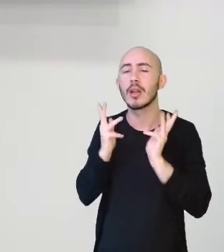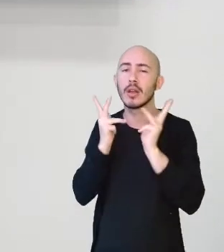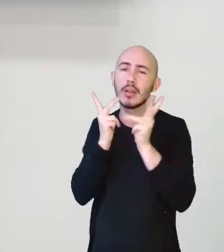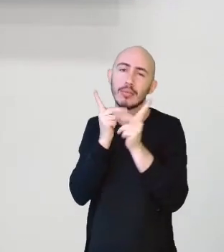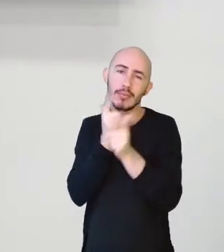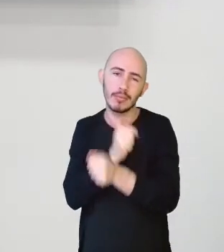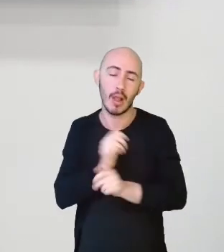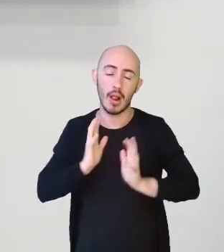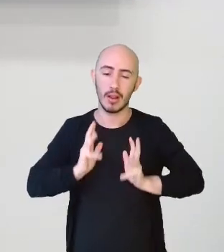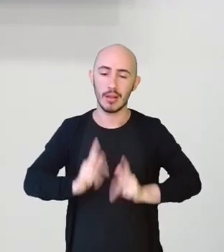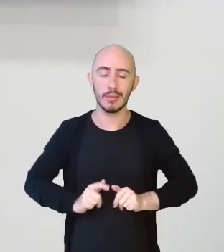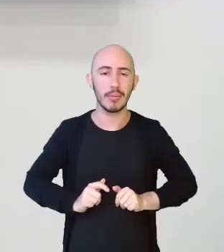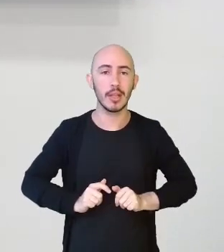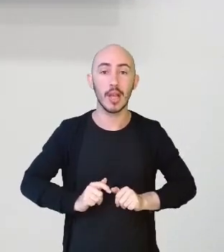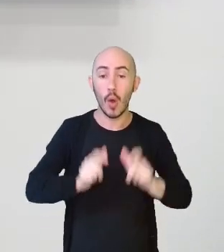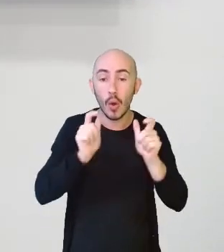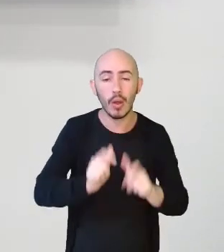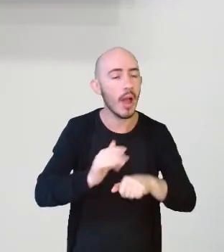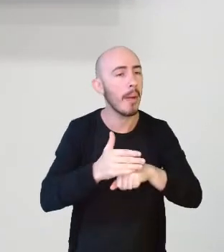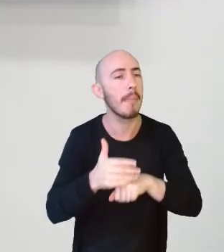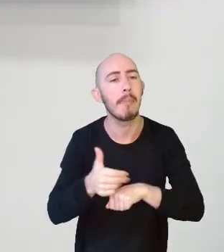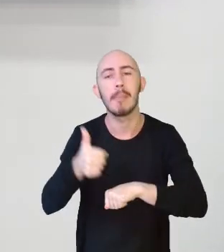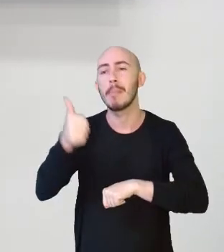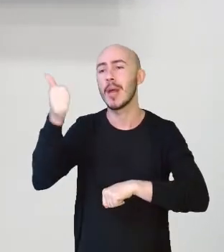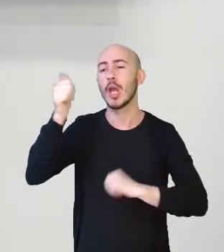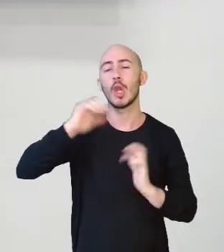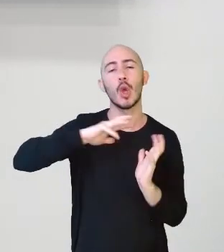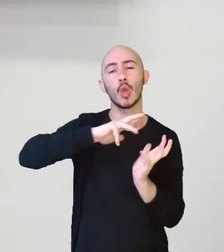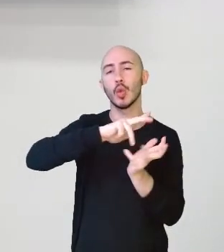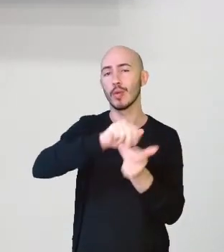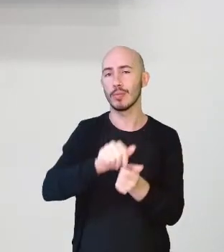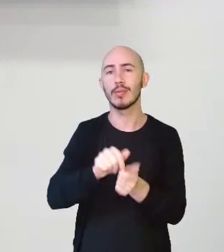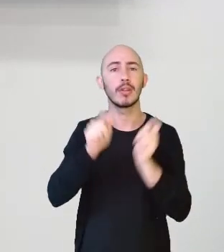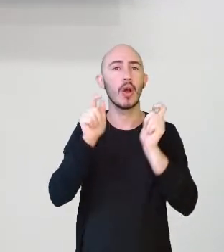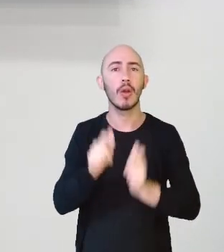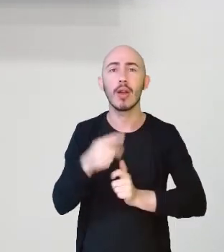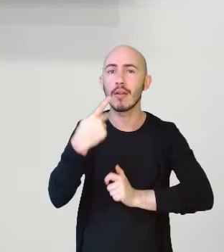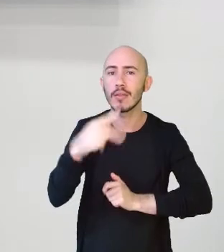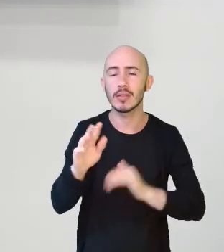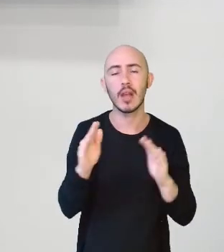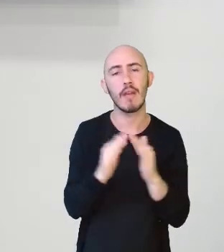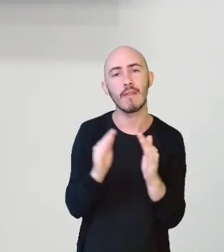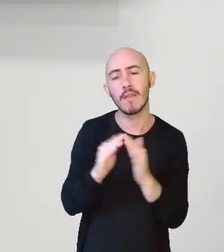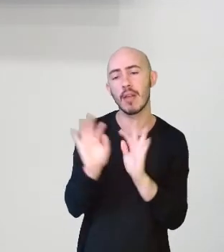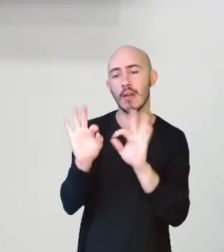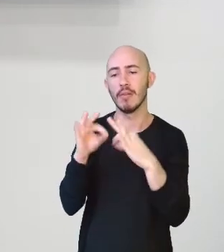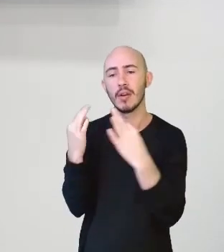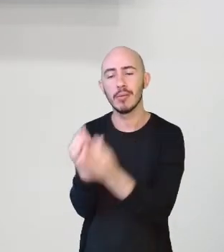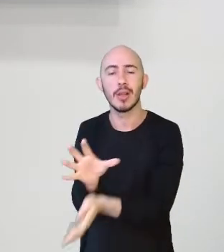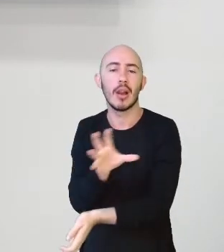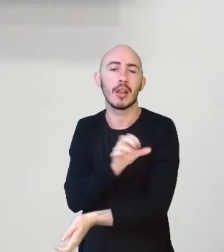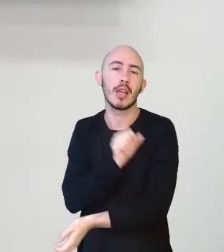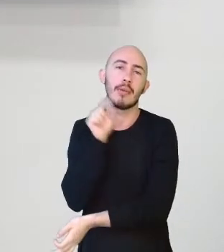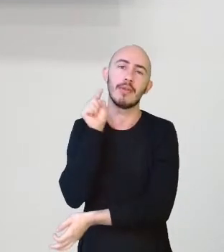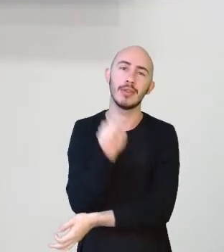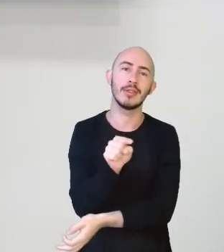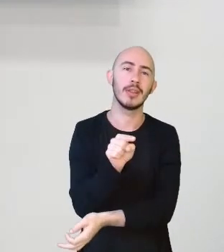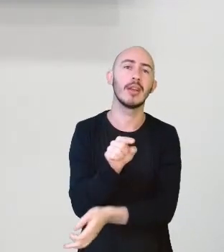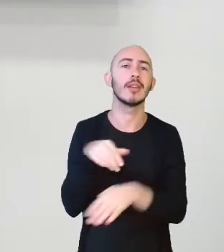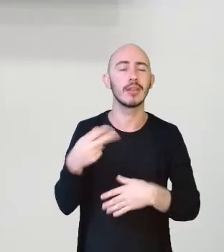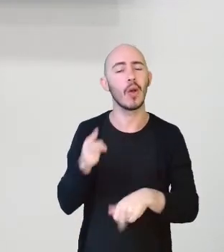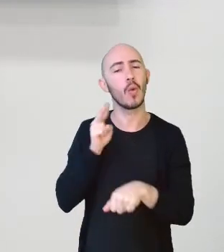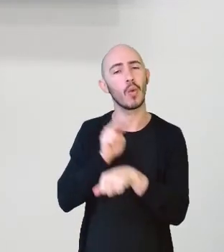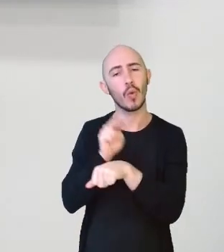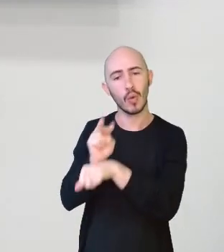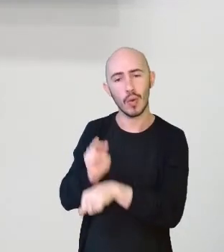melhor lugar do mundo. Sabia disso? Porque é lá que você vive, porque é lá que estão as pessoas que você ama, que amam você. Então vamos